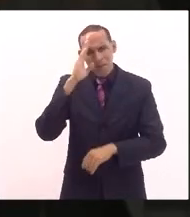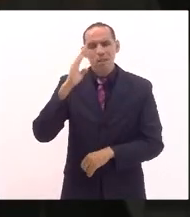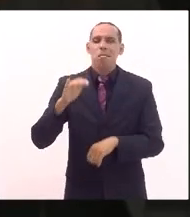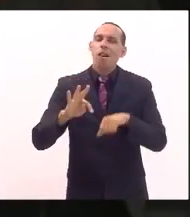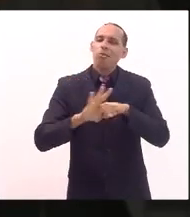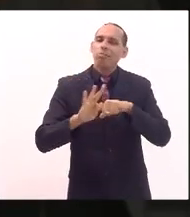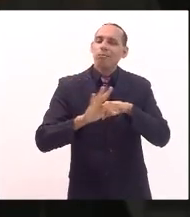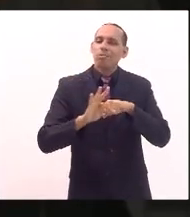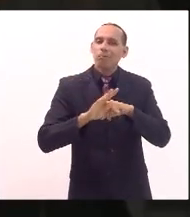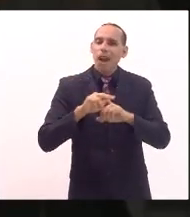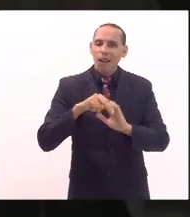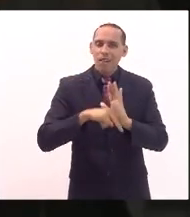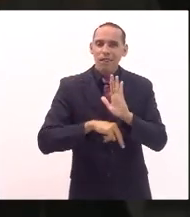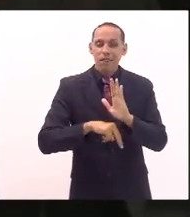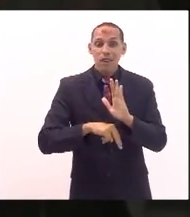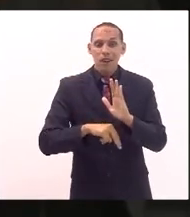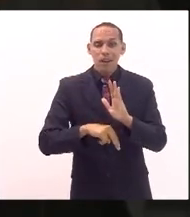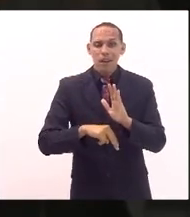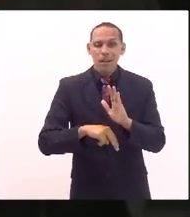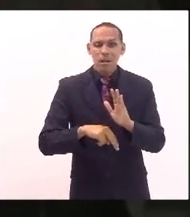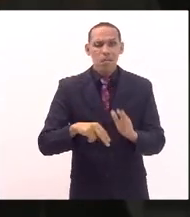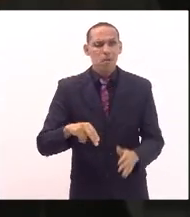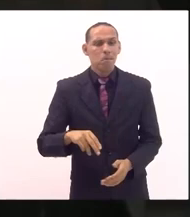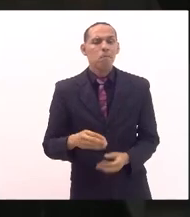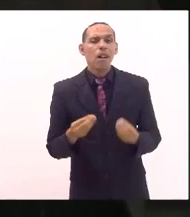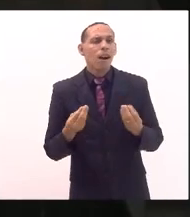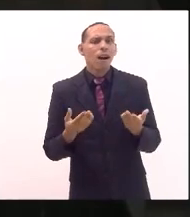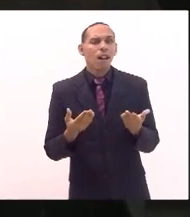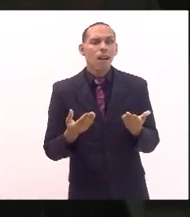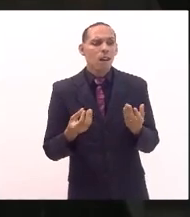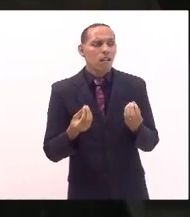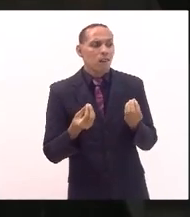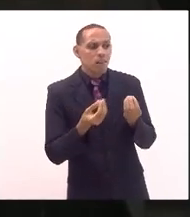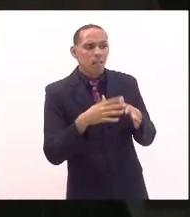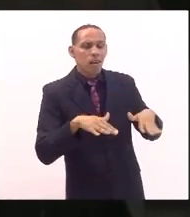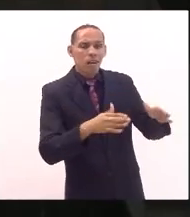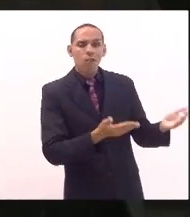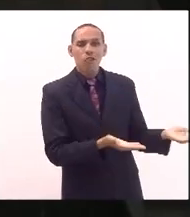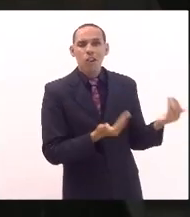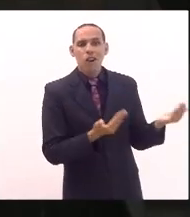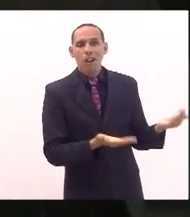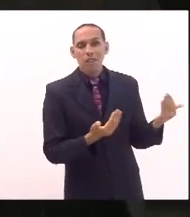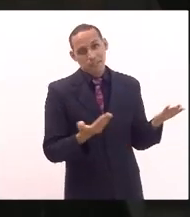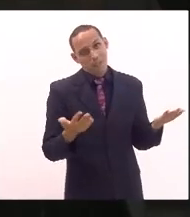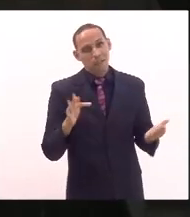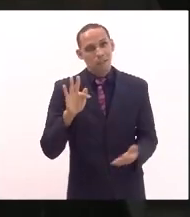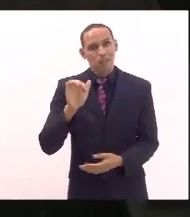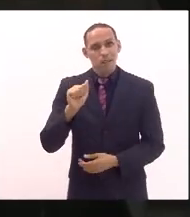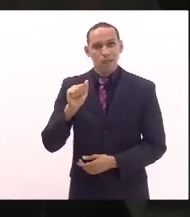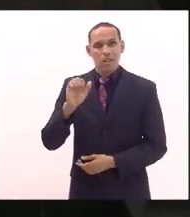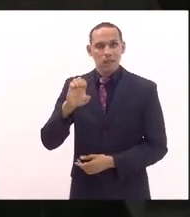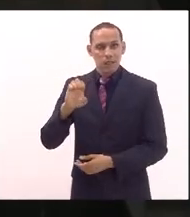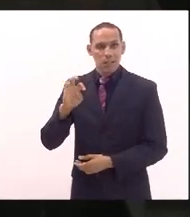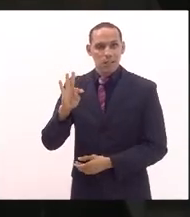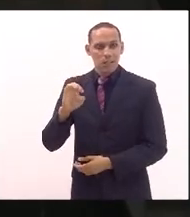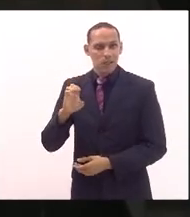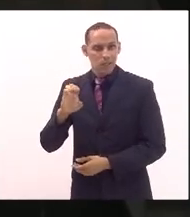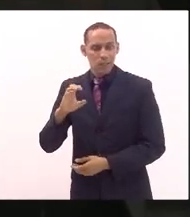técnico particularmente para nossa juventude portanto a Faetec